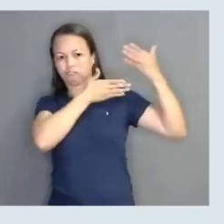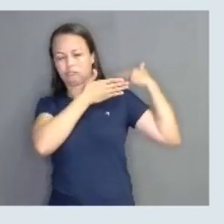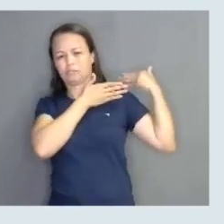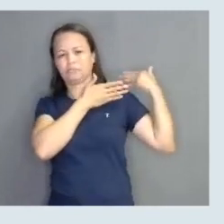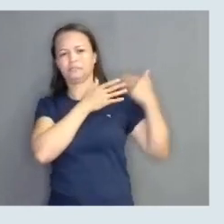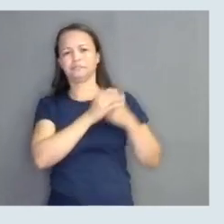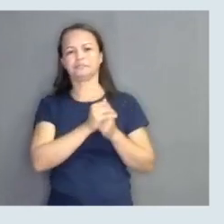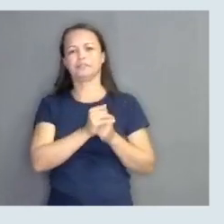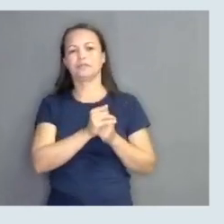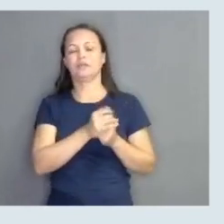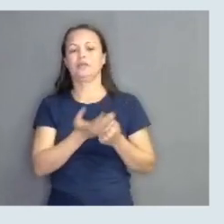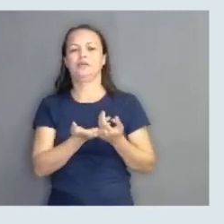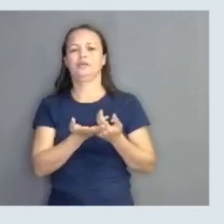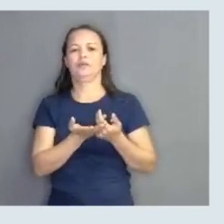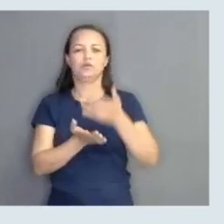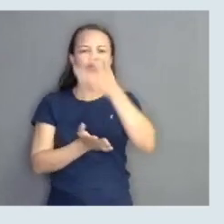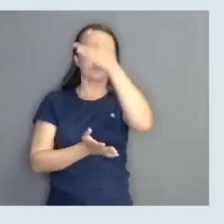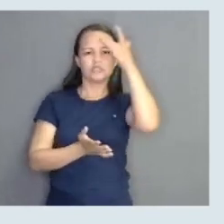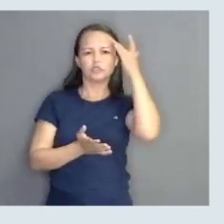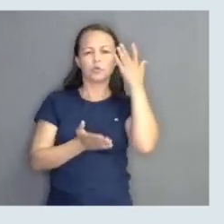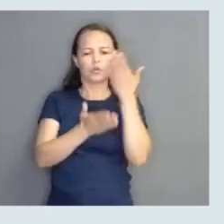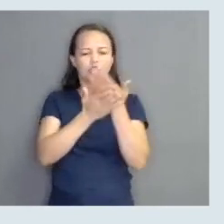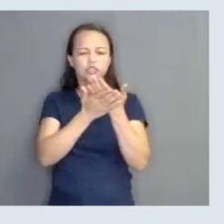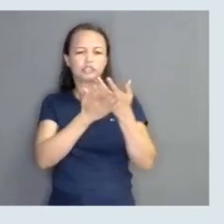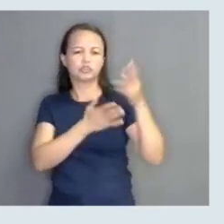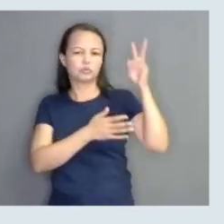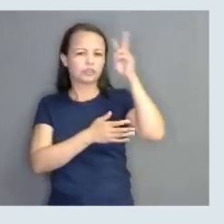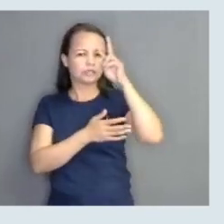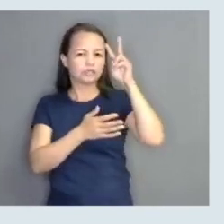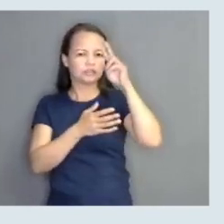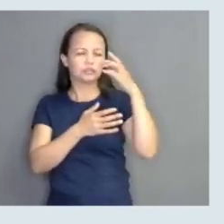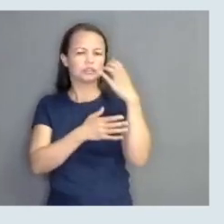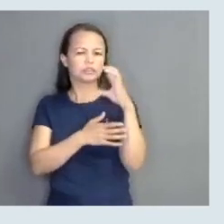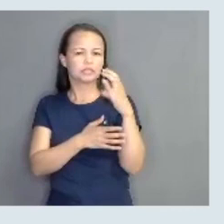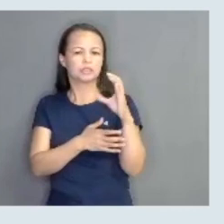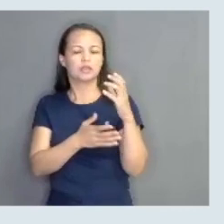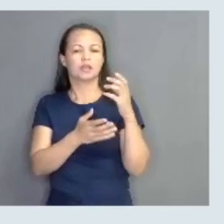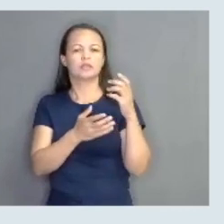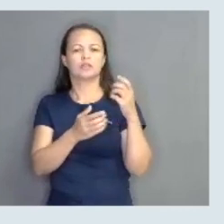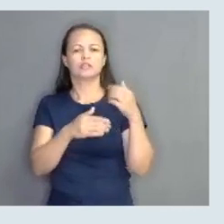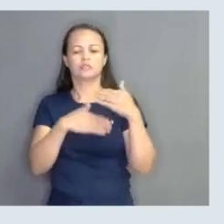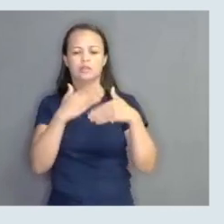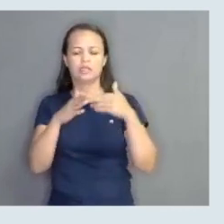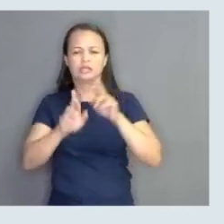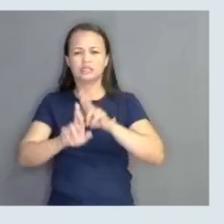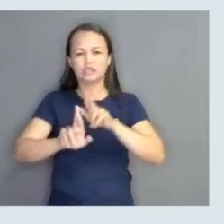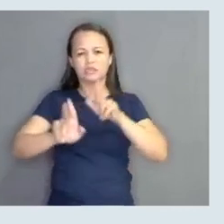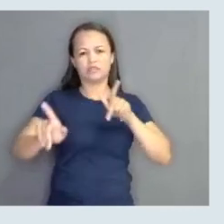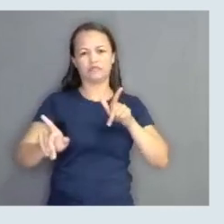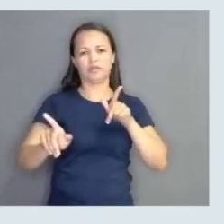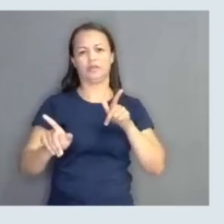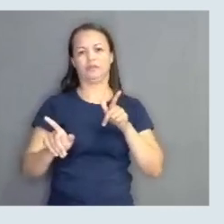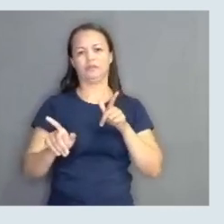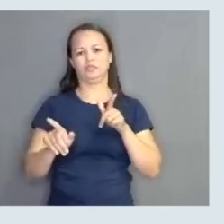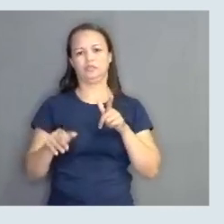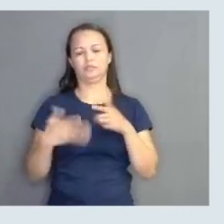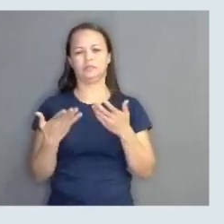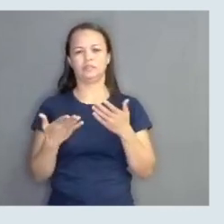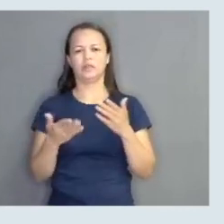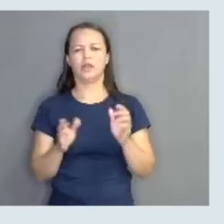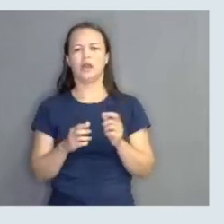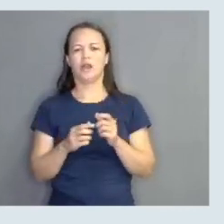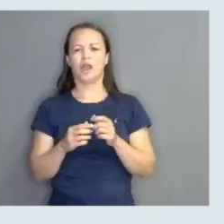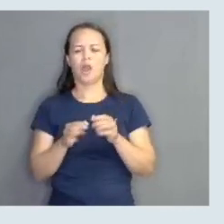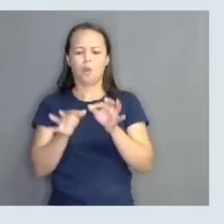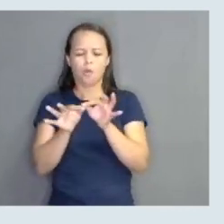historiadores definem essa ciência de alguns modos distintos, diferentes. Há uma linha